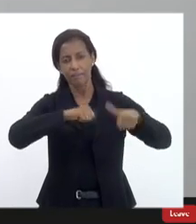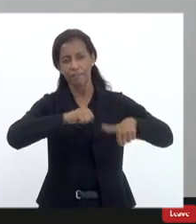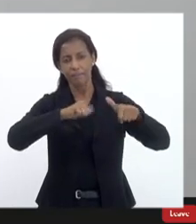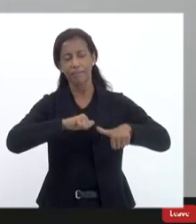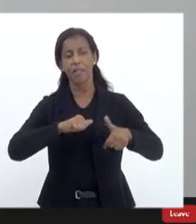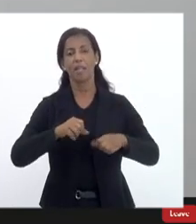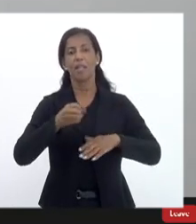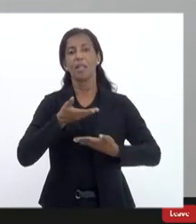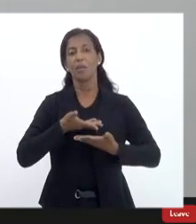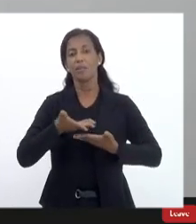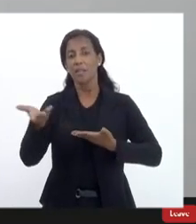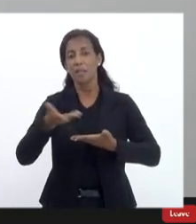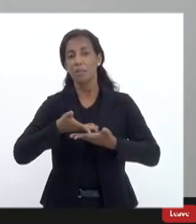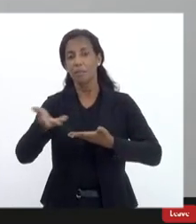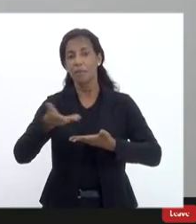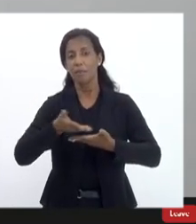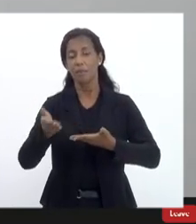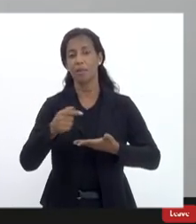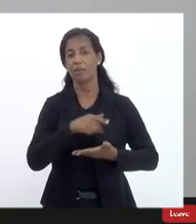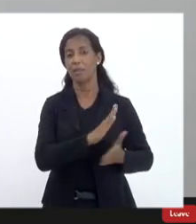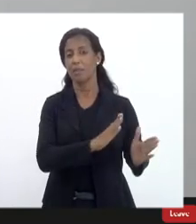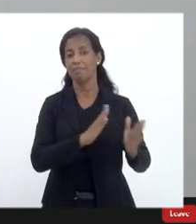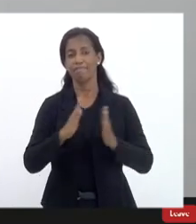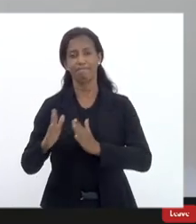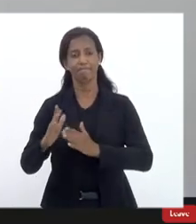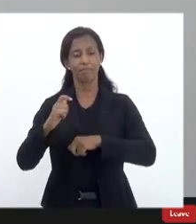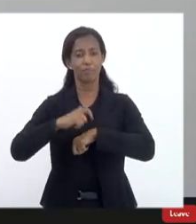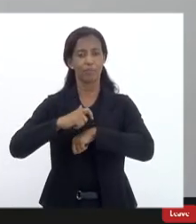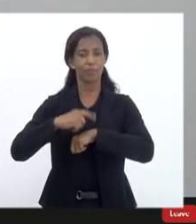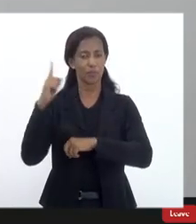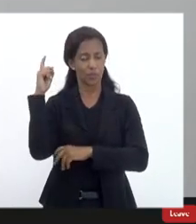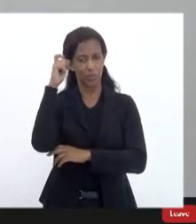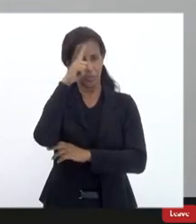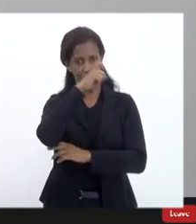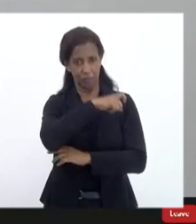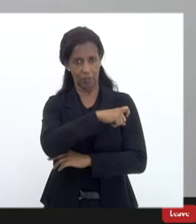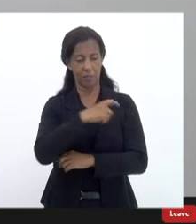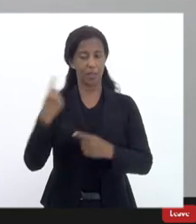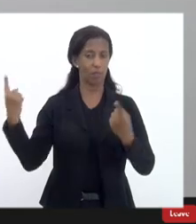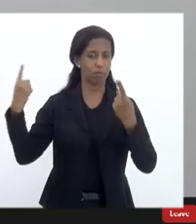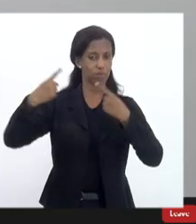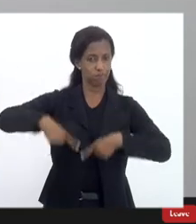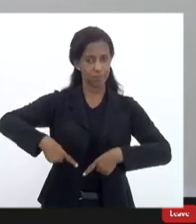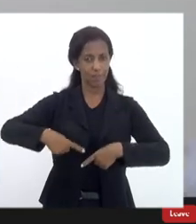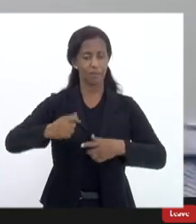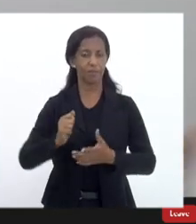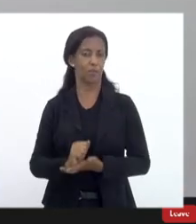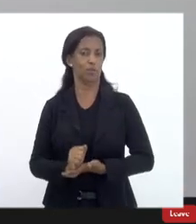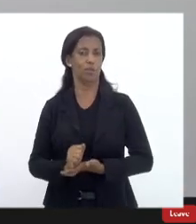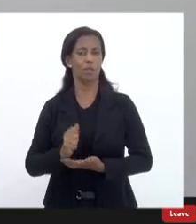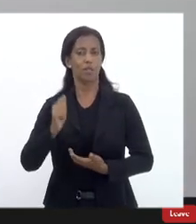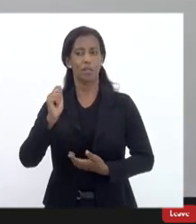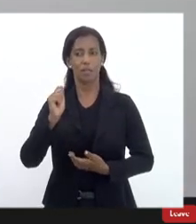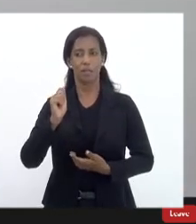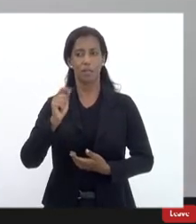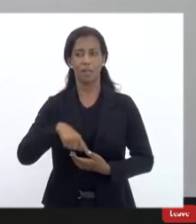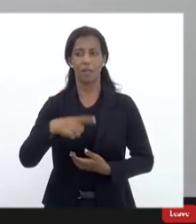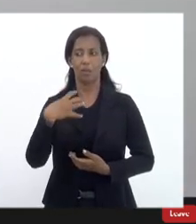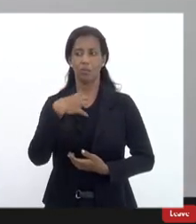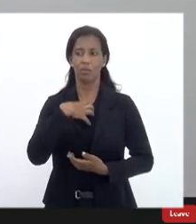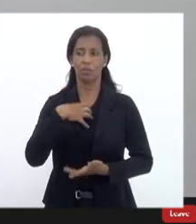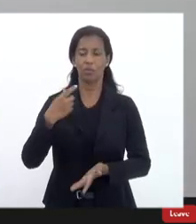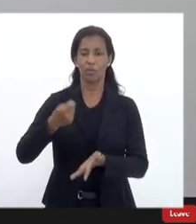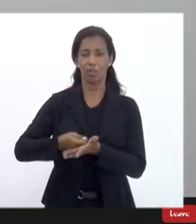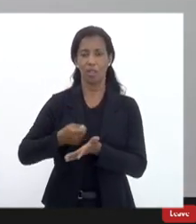aos encaminhamentos nesse período tão difícil e tão desafiador, que no sentido